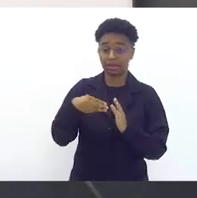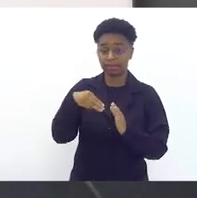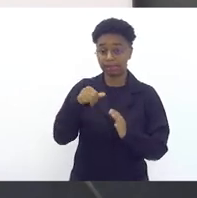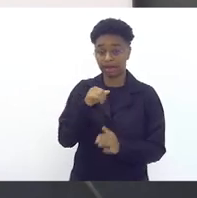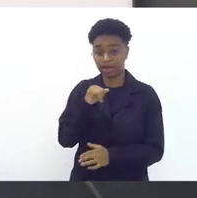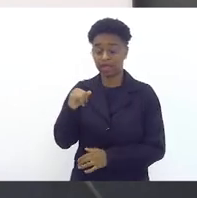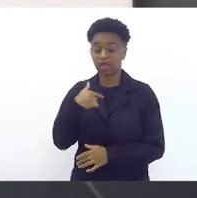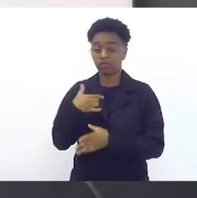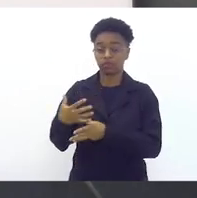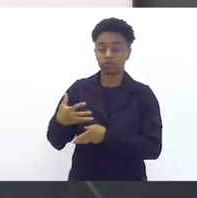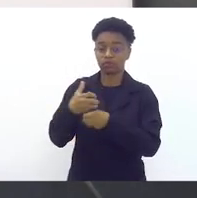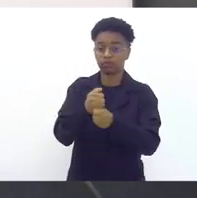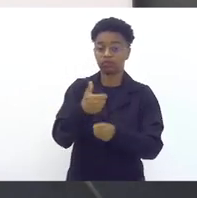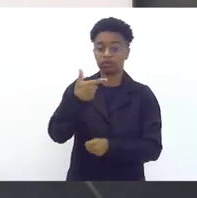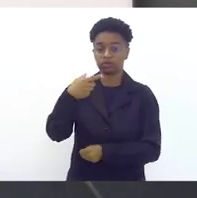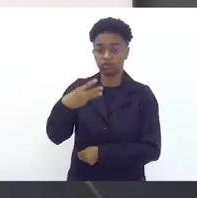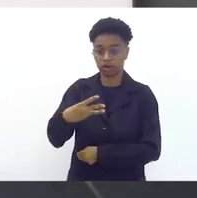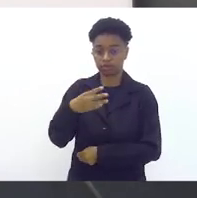meses de interstício